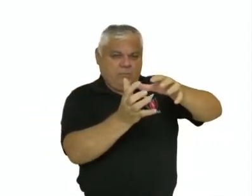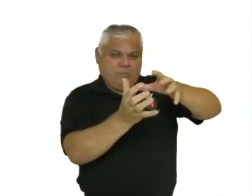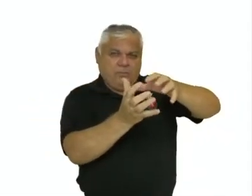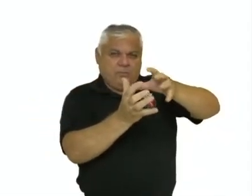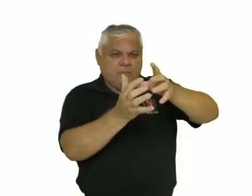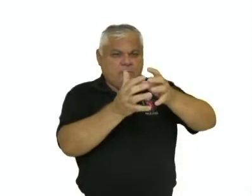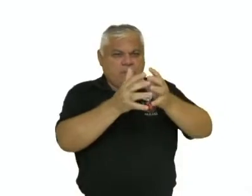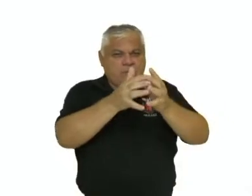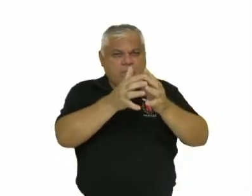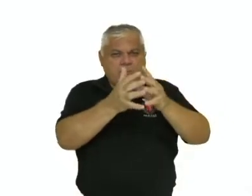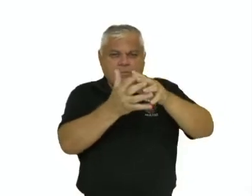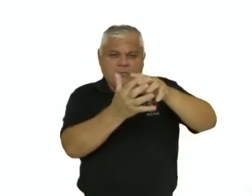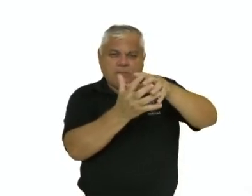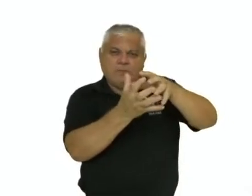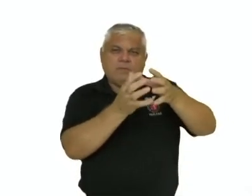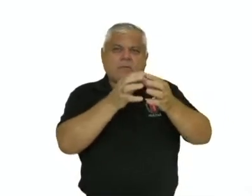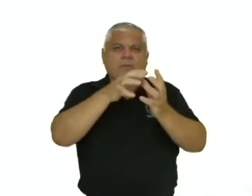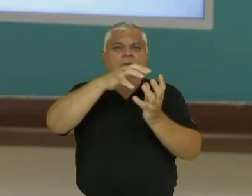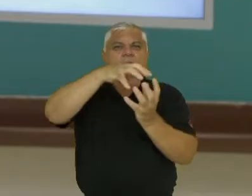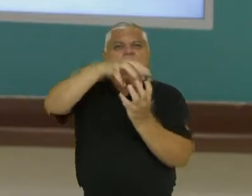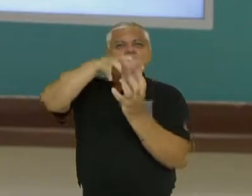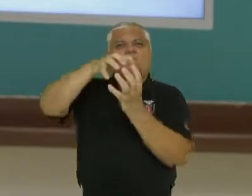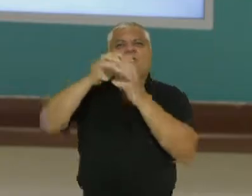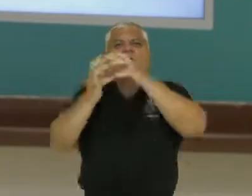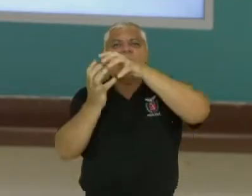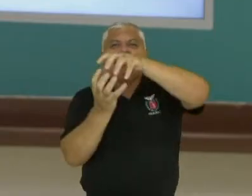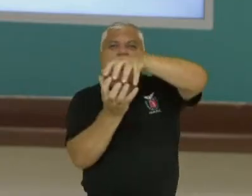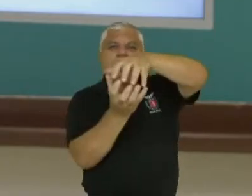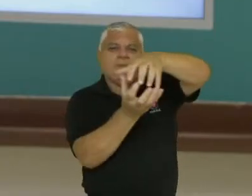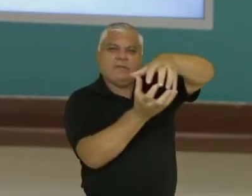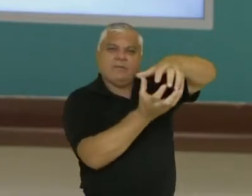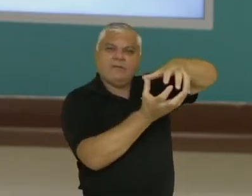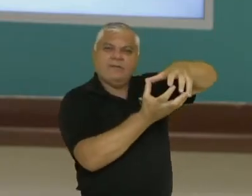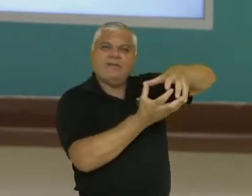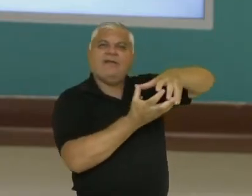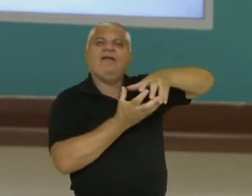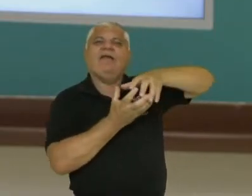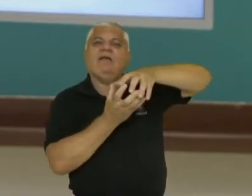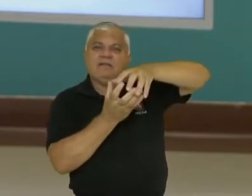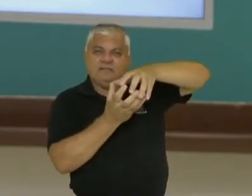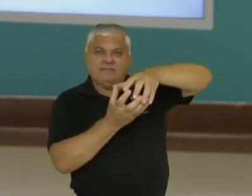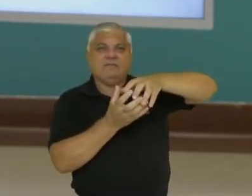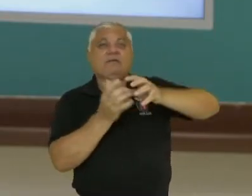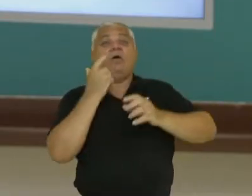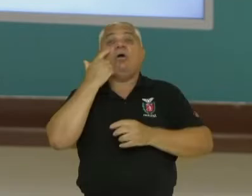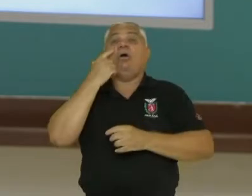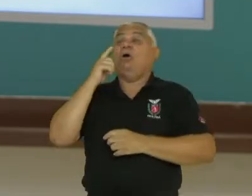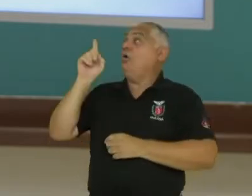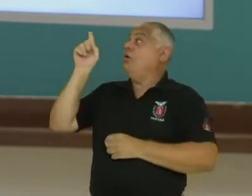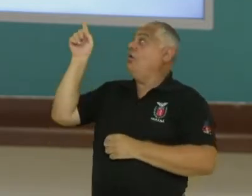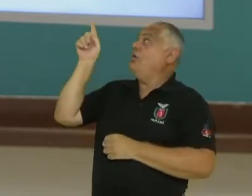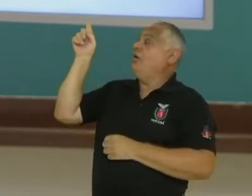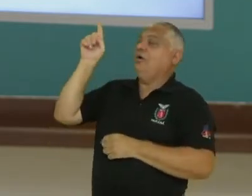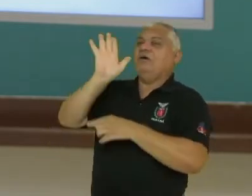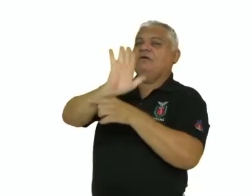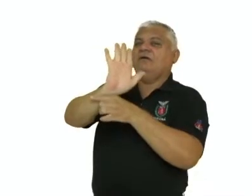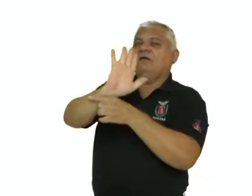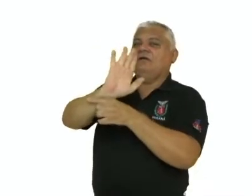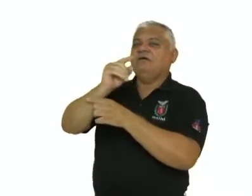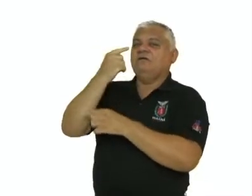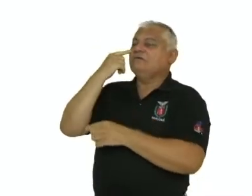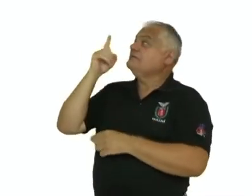novamente e foi formando o que nós conhecemos como os planetas. Vamos dar uma olhada naquela animação que eu trago para